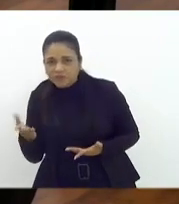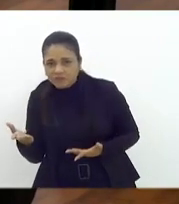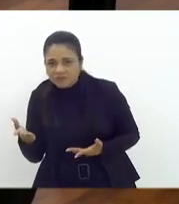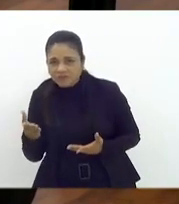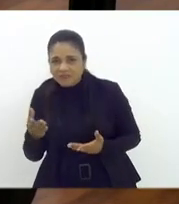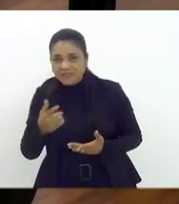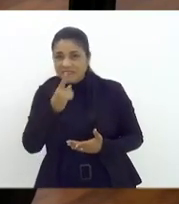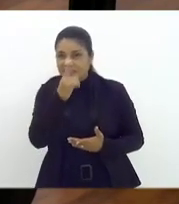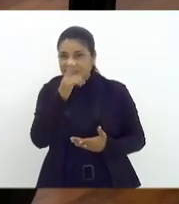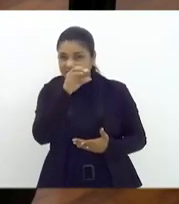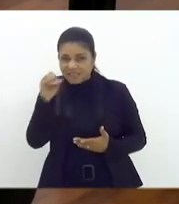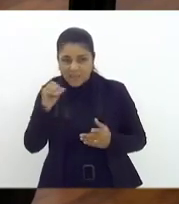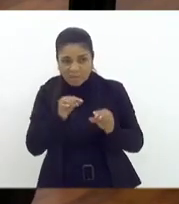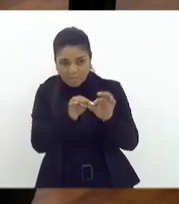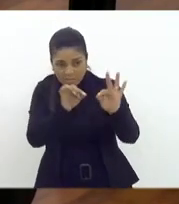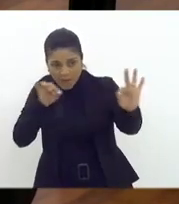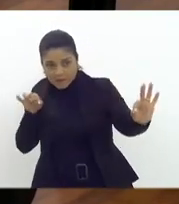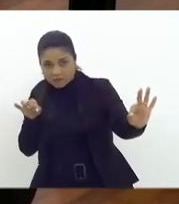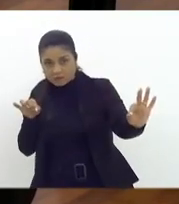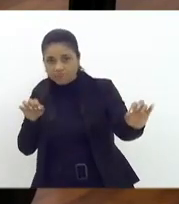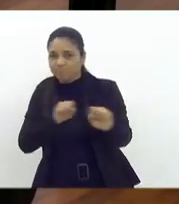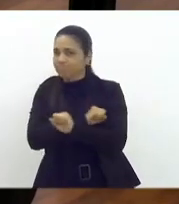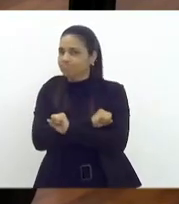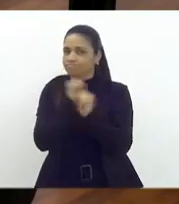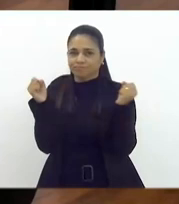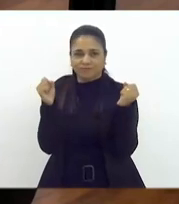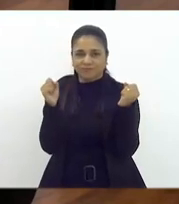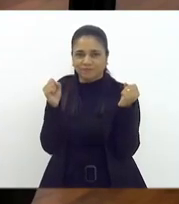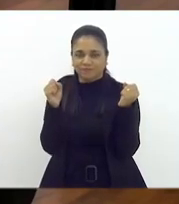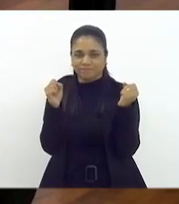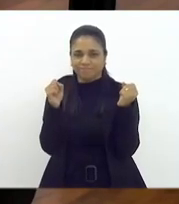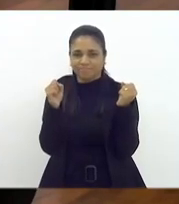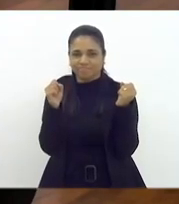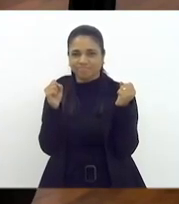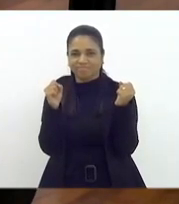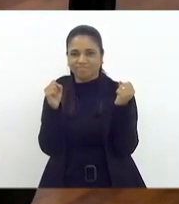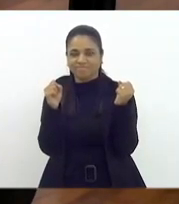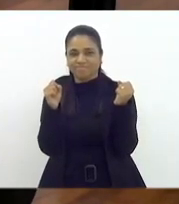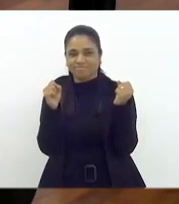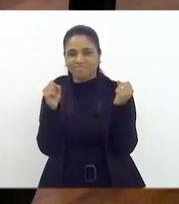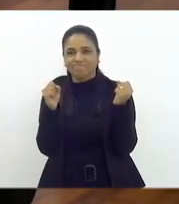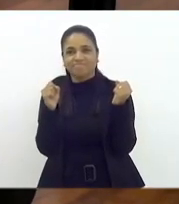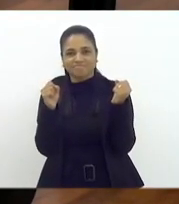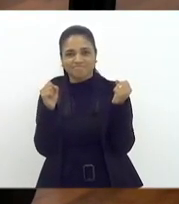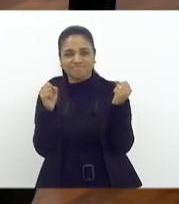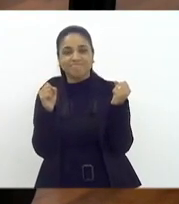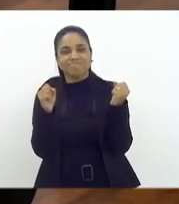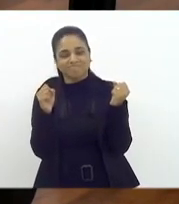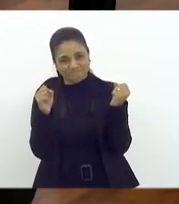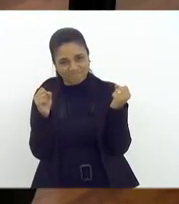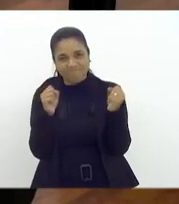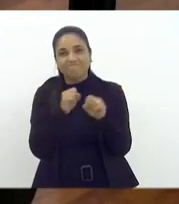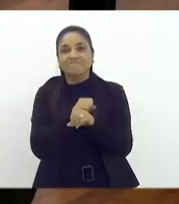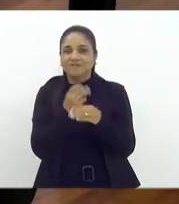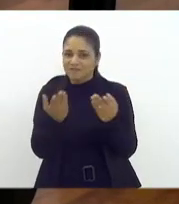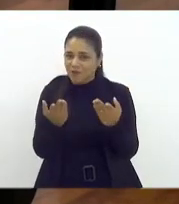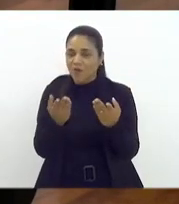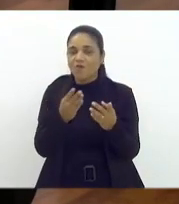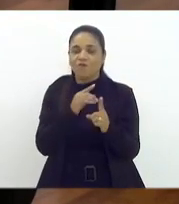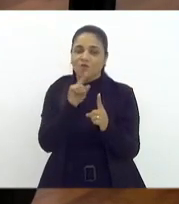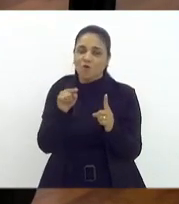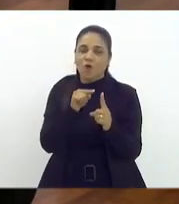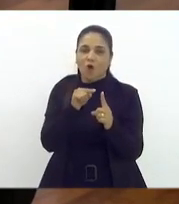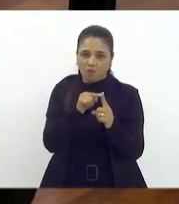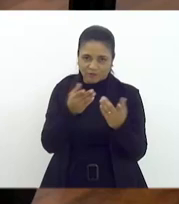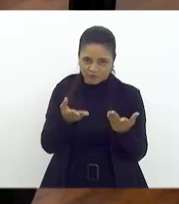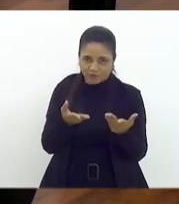Muito difícil quase impossível tanto é assim que esse caso foi enfim objeto inclusive de